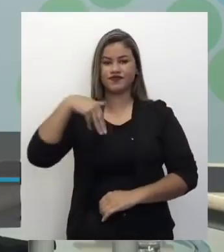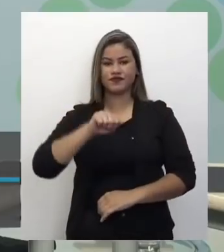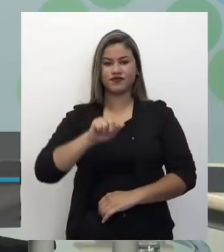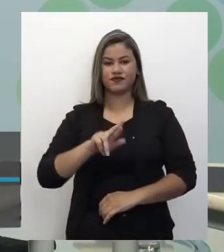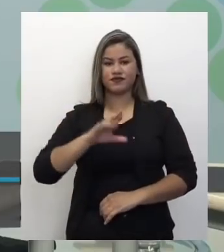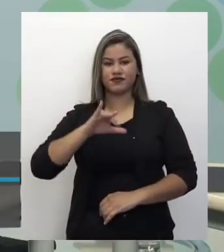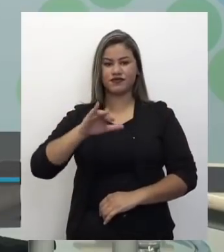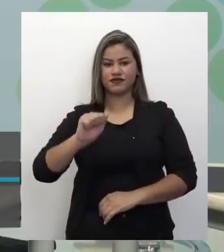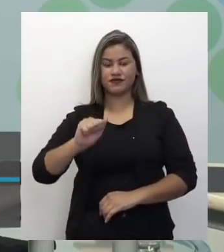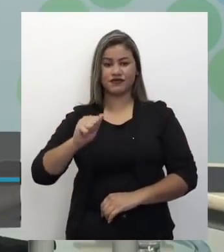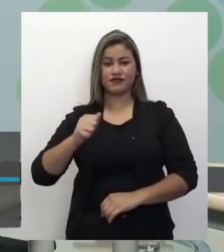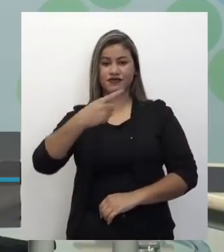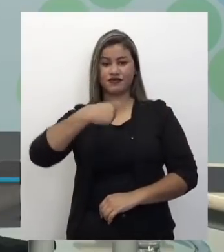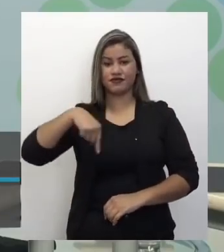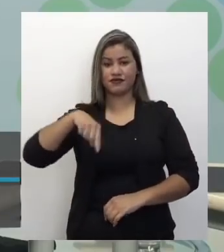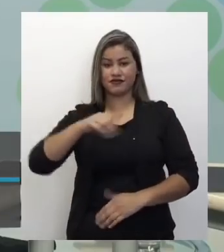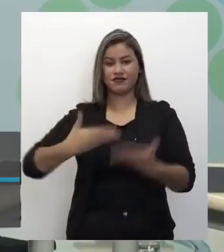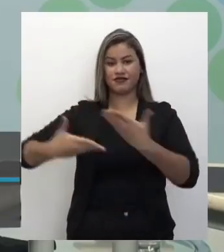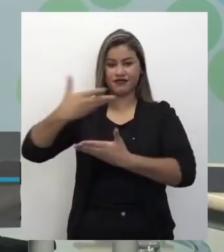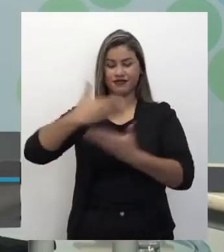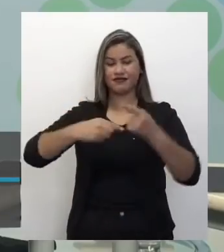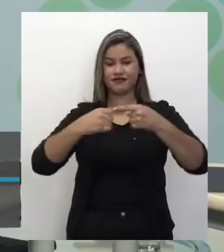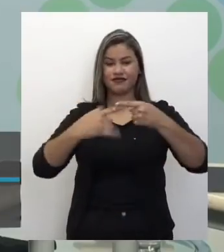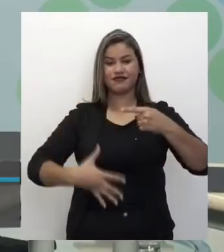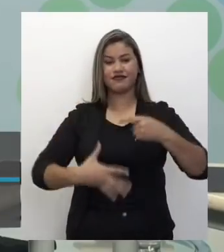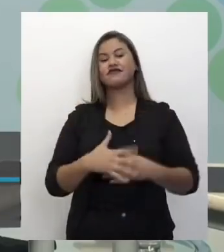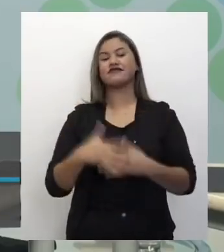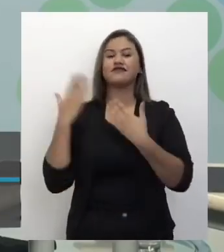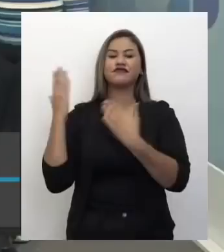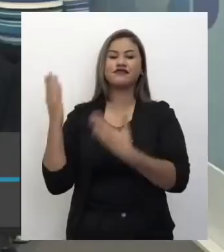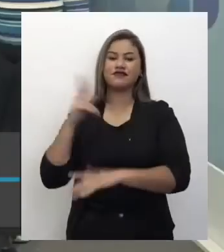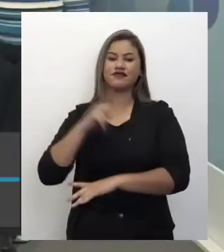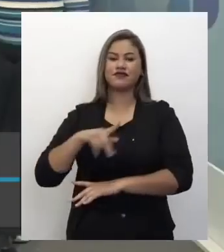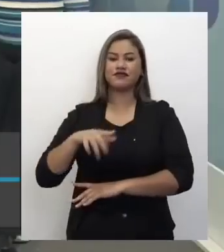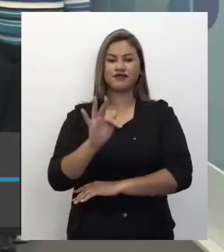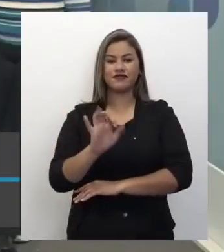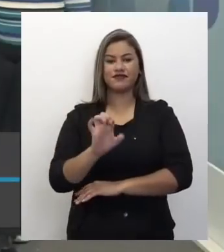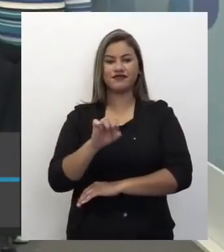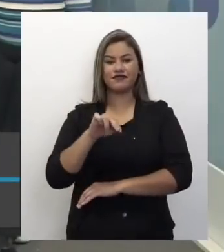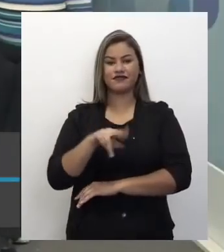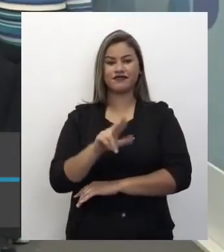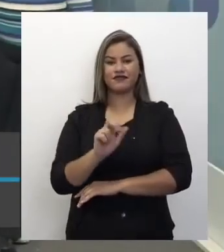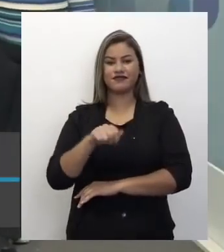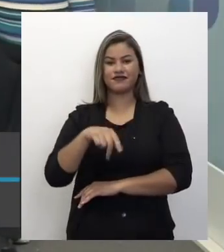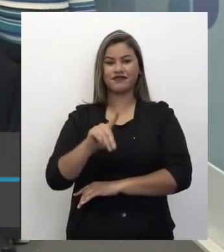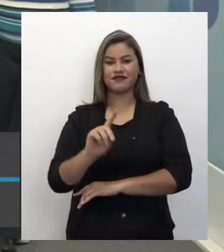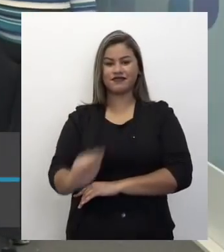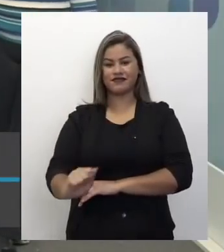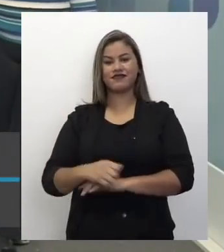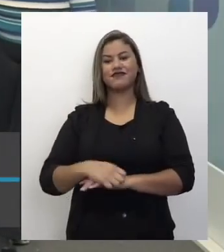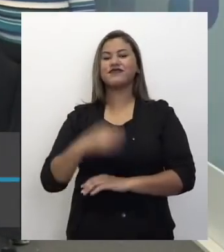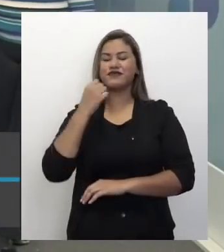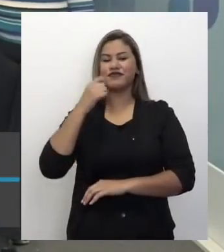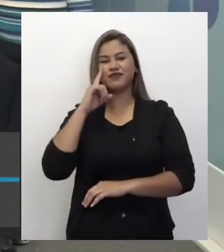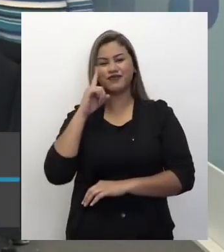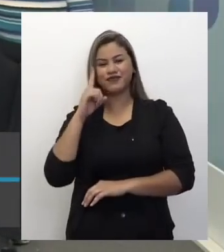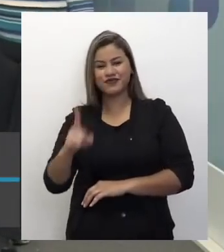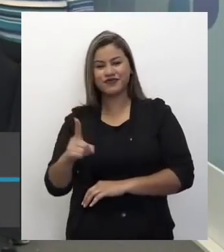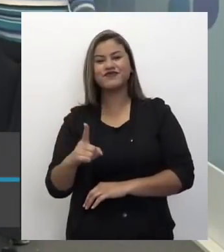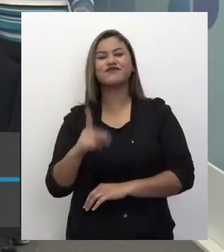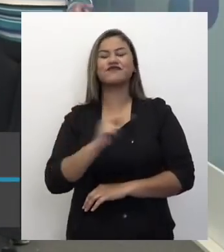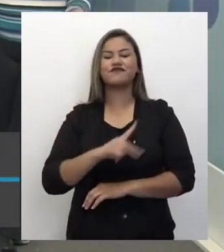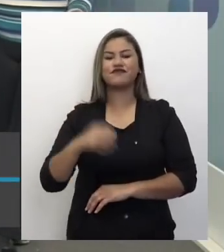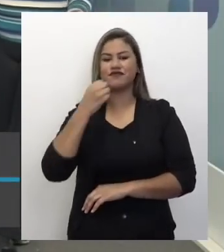a professora que irá ministrar a aula hoje, professora Fernanda Borges. Bom dia, professora. Bom dia, professora Márcia. Bom dia, turma do 6º